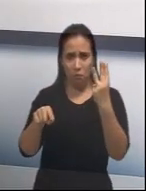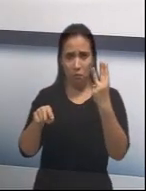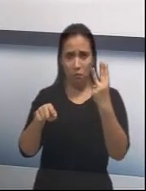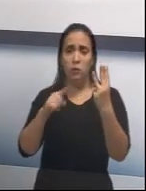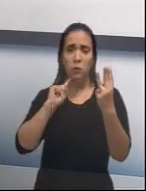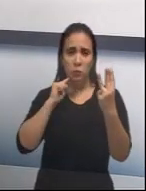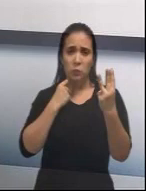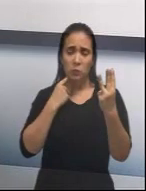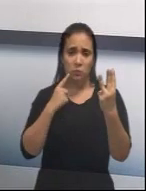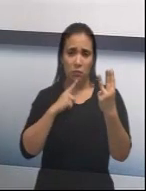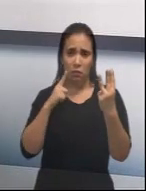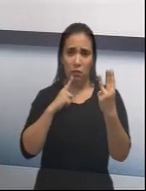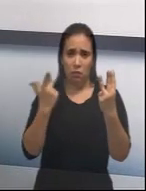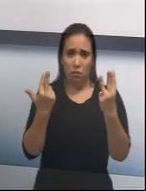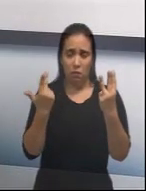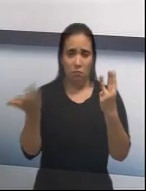elogio.